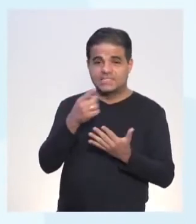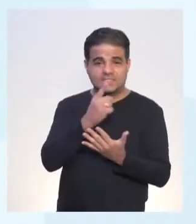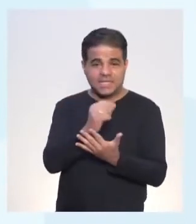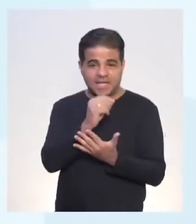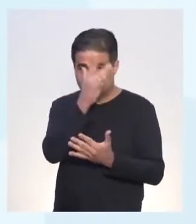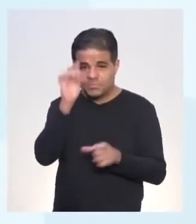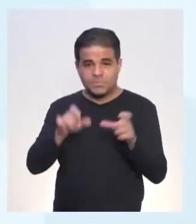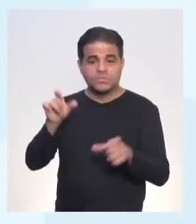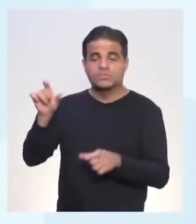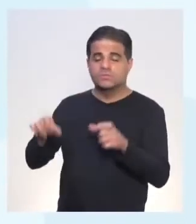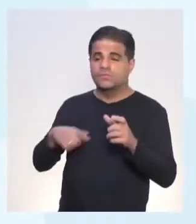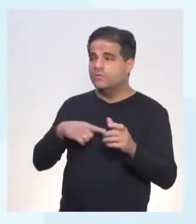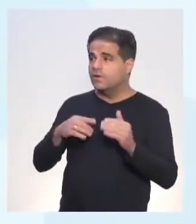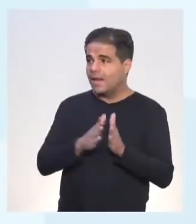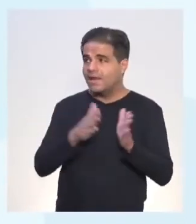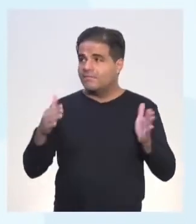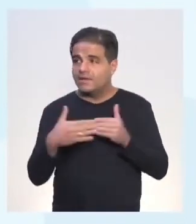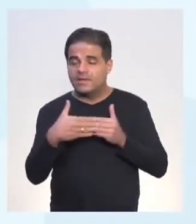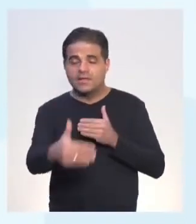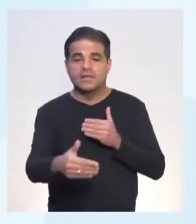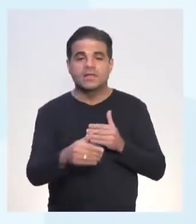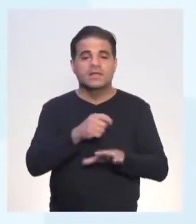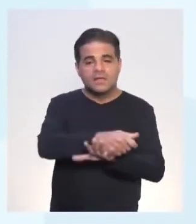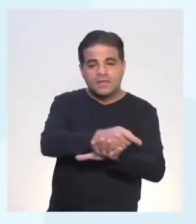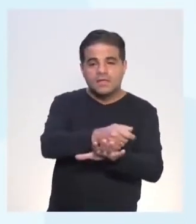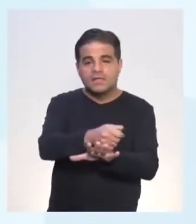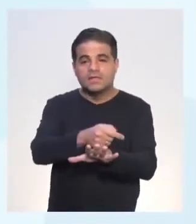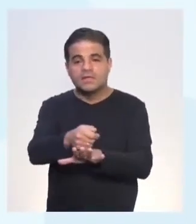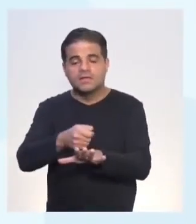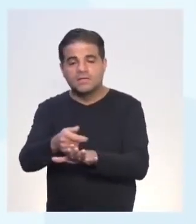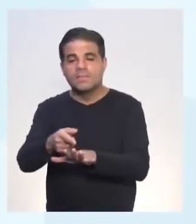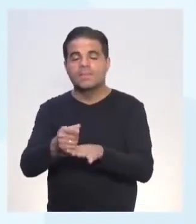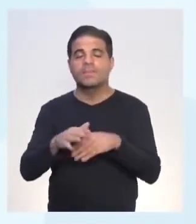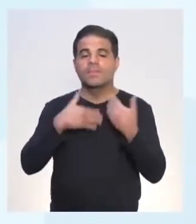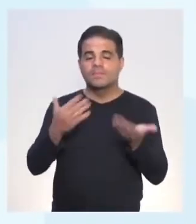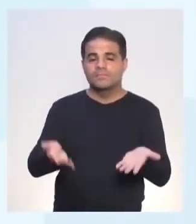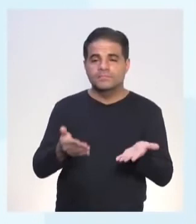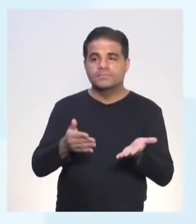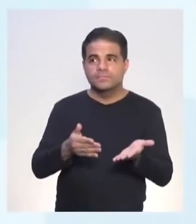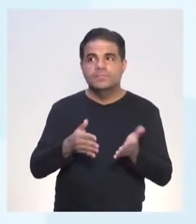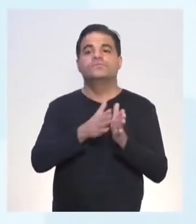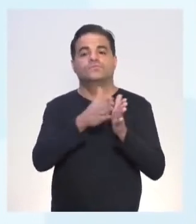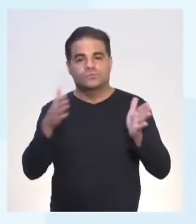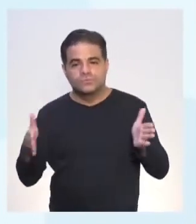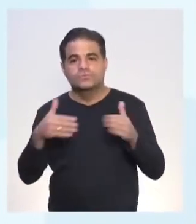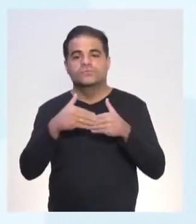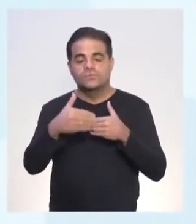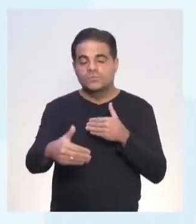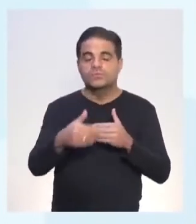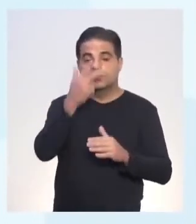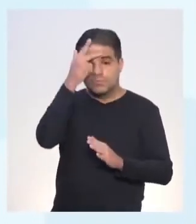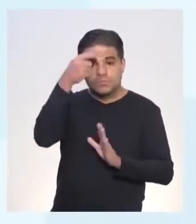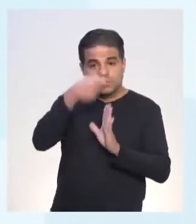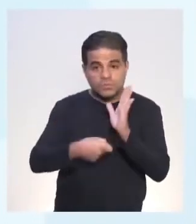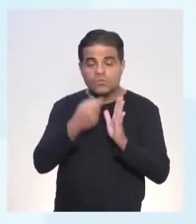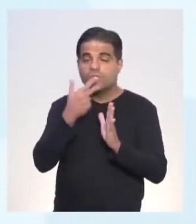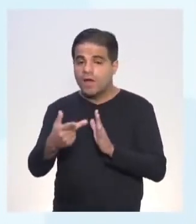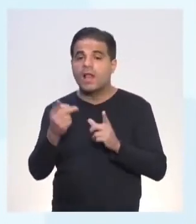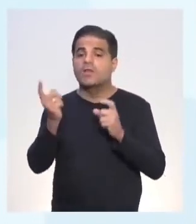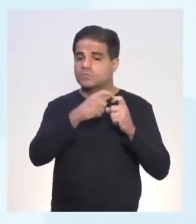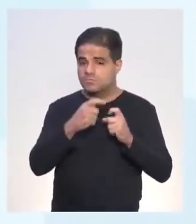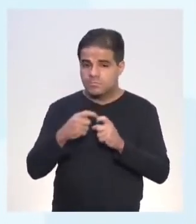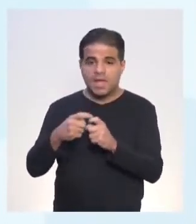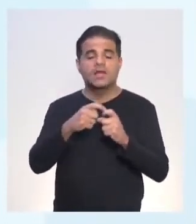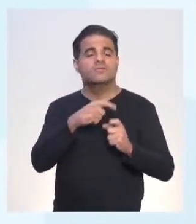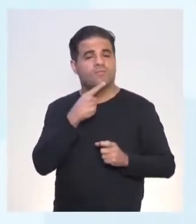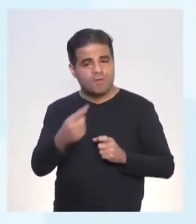são enganados com fake news, está no texto também, que vocês podem ver. Na área médica, o autor fala que, inclusive, os médicos,